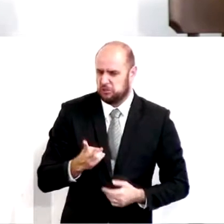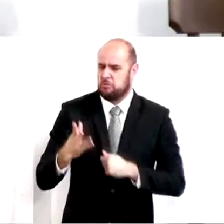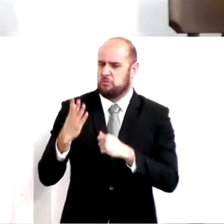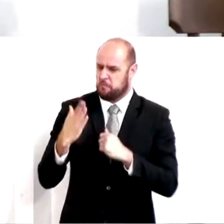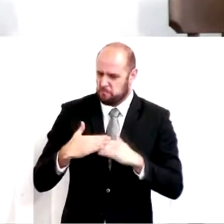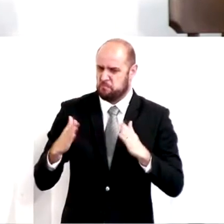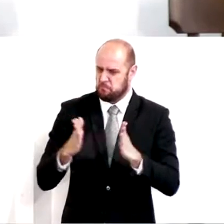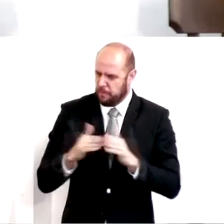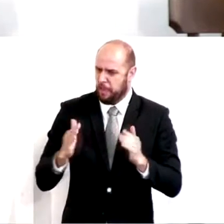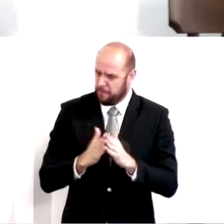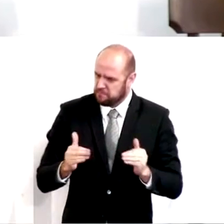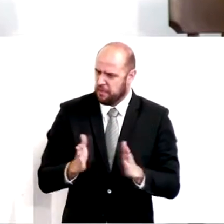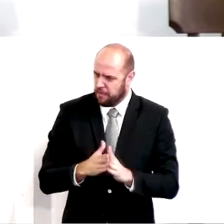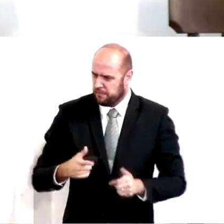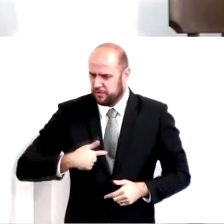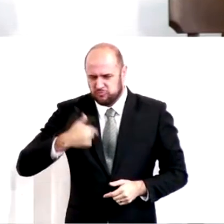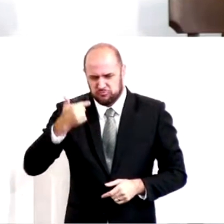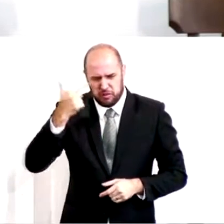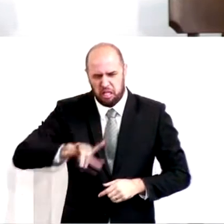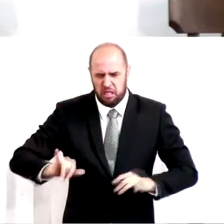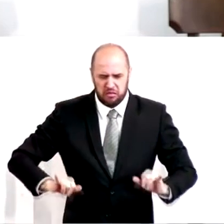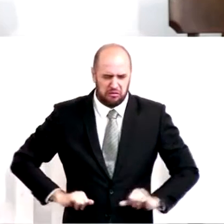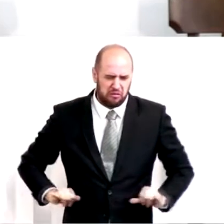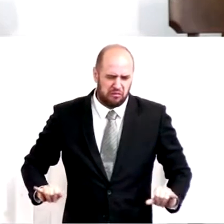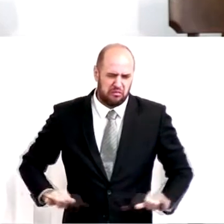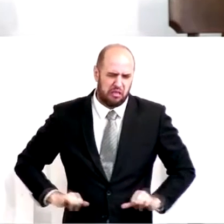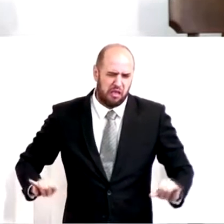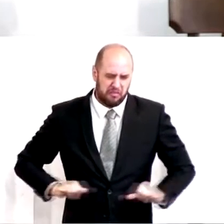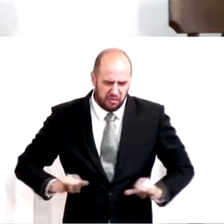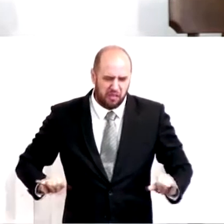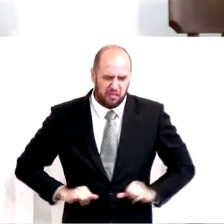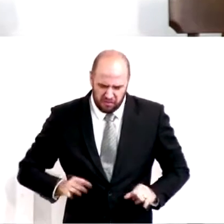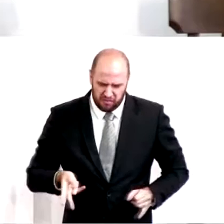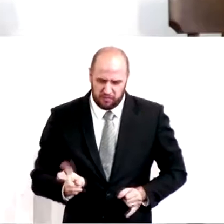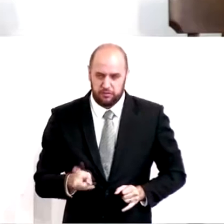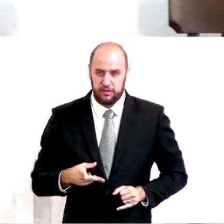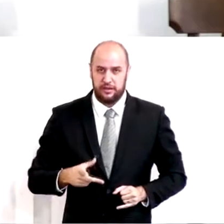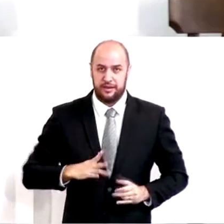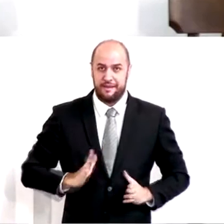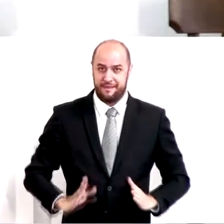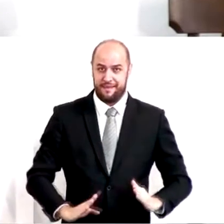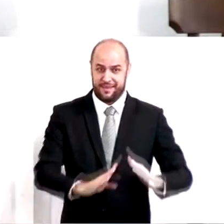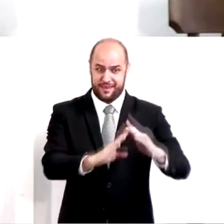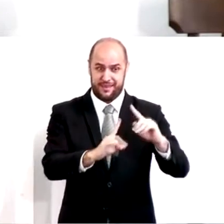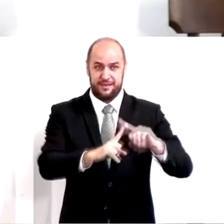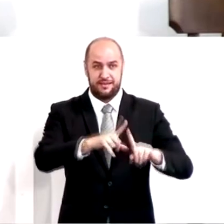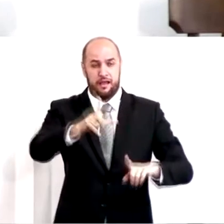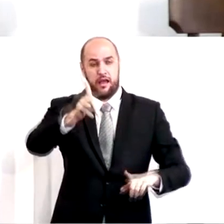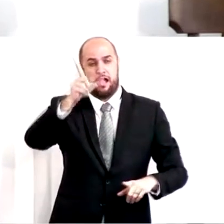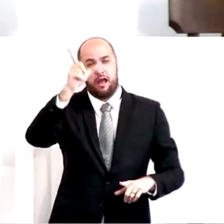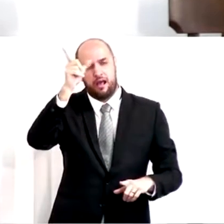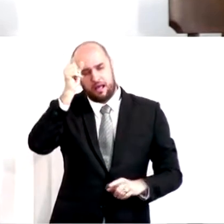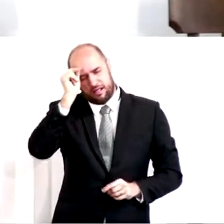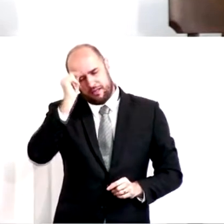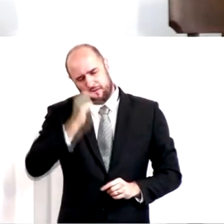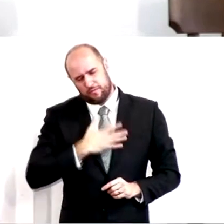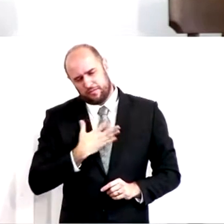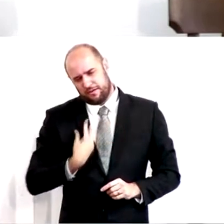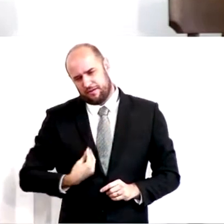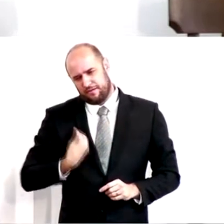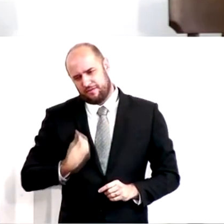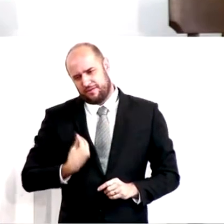cobrando provas e eu sofrendo. A igreja é o meu alívio. Alívio para a minha